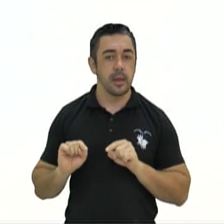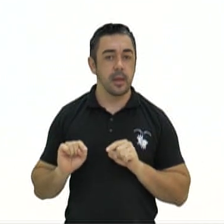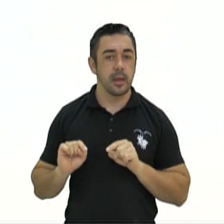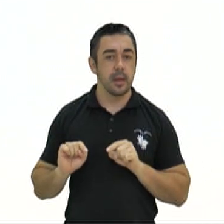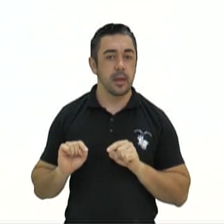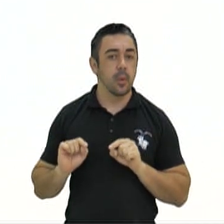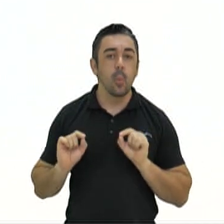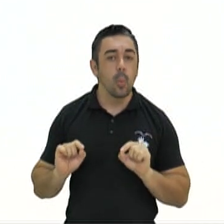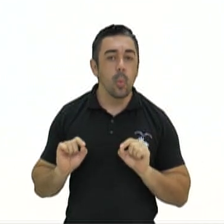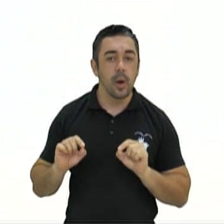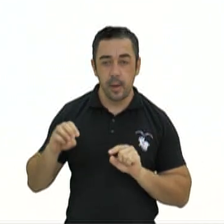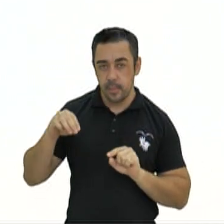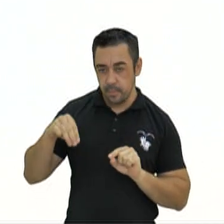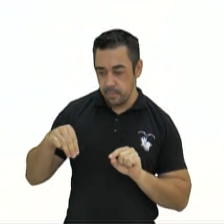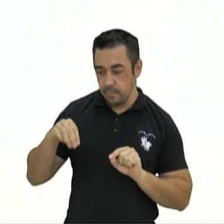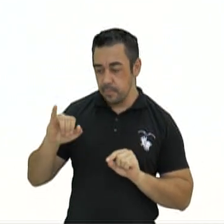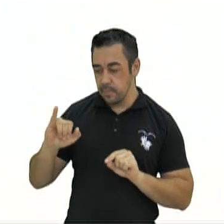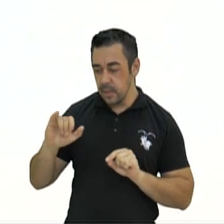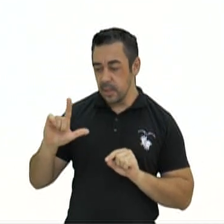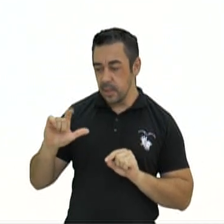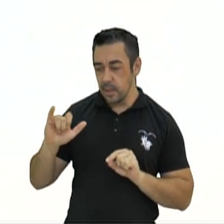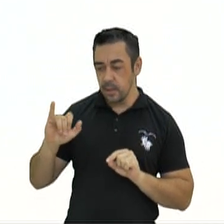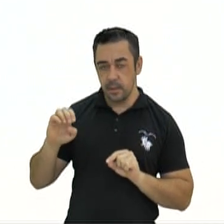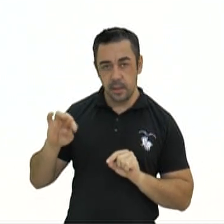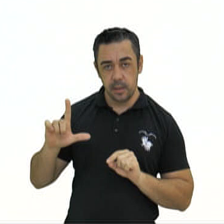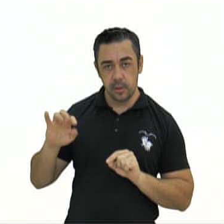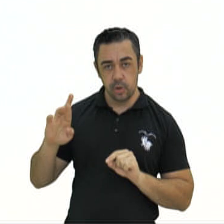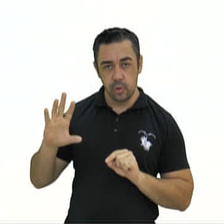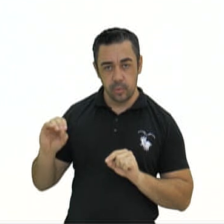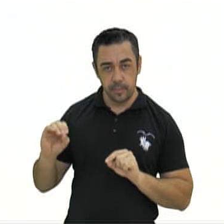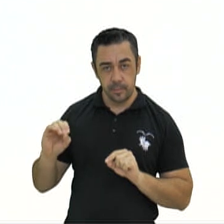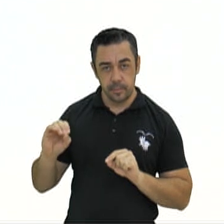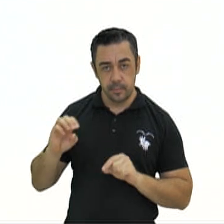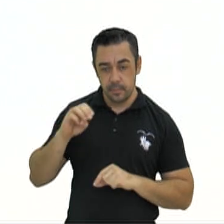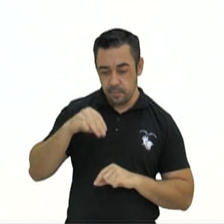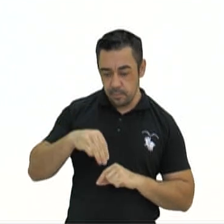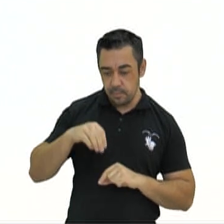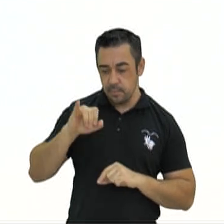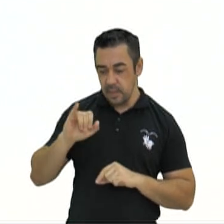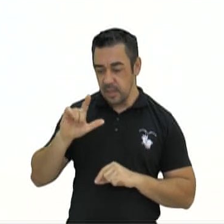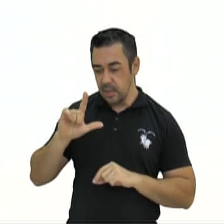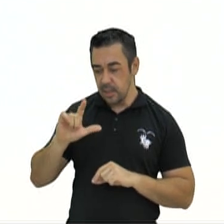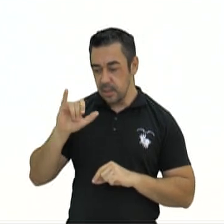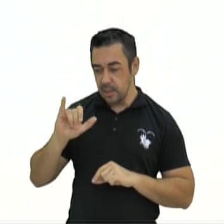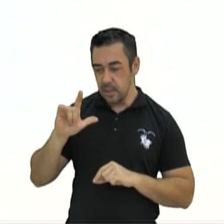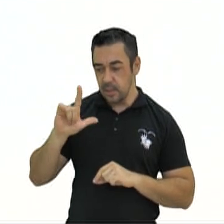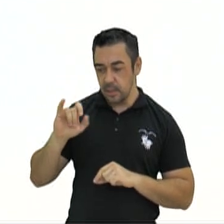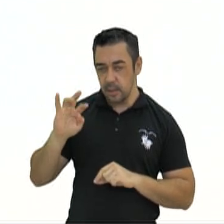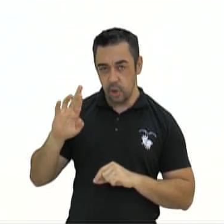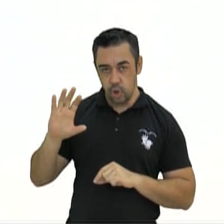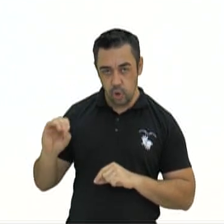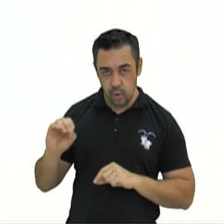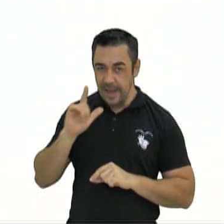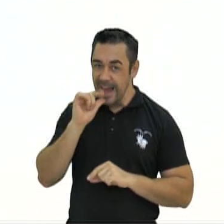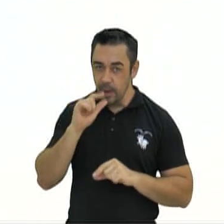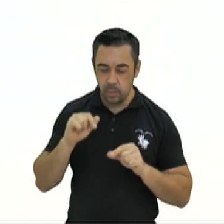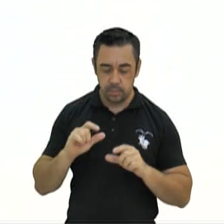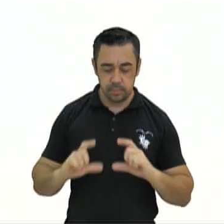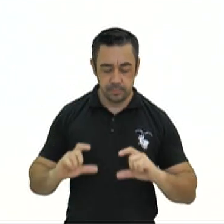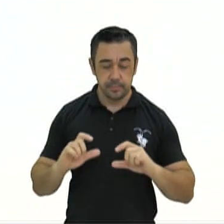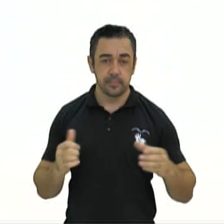ml é o quê? Milímetro. É milímetro, né? Mililitro, desculpa. Mililitro, pessoal, de água. Se